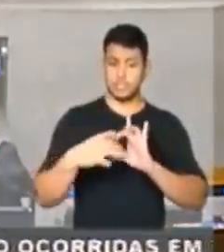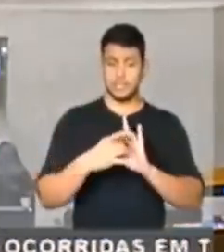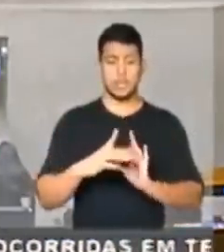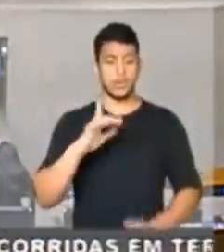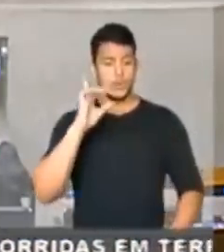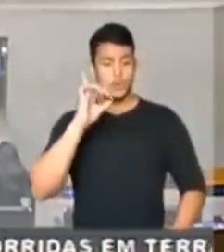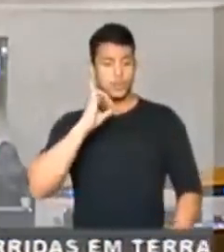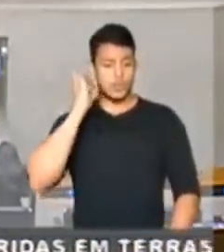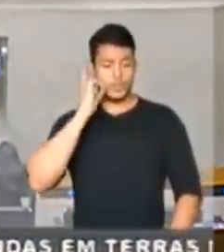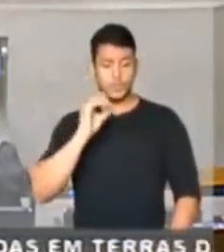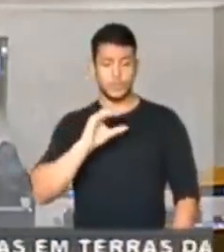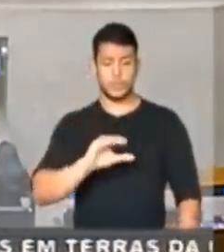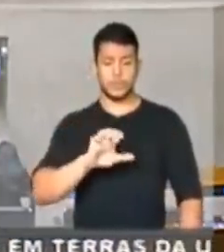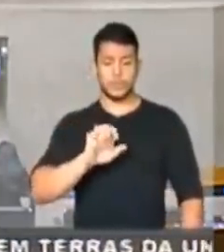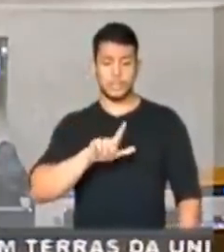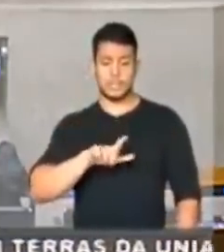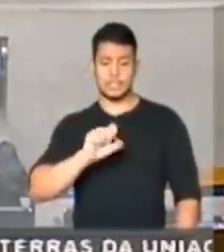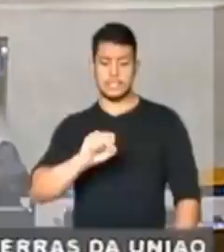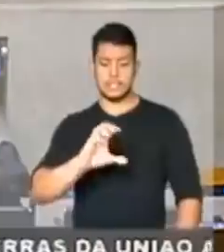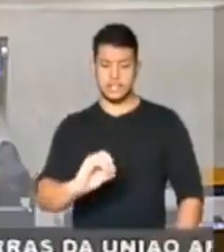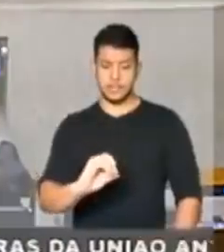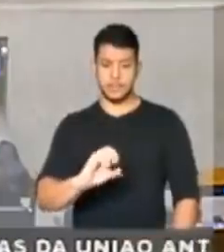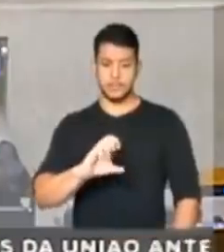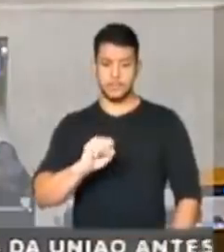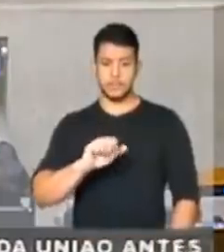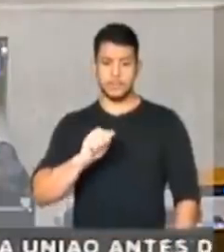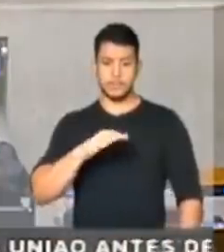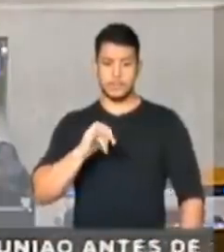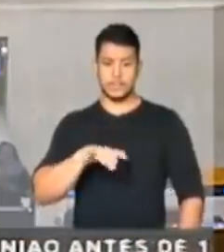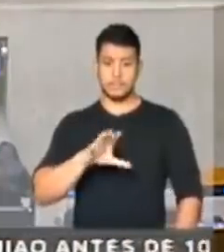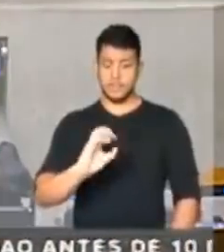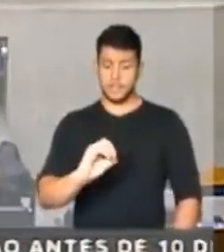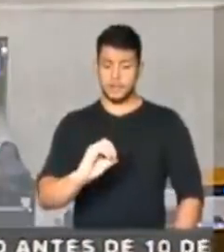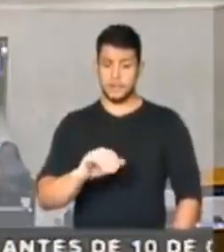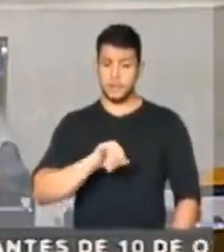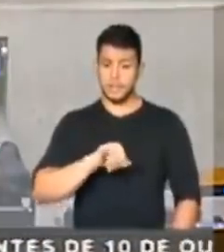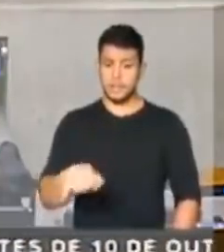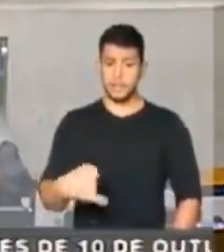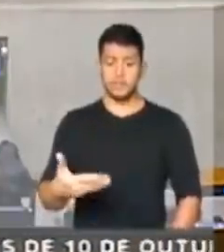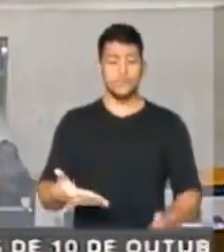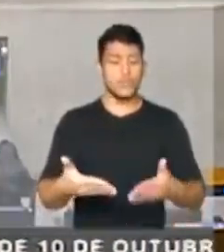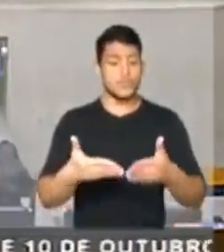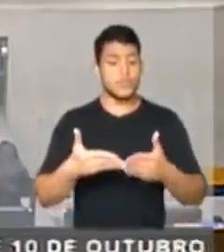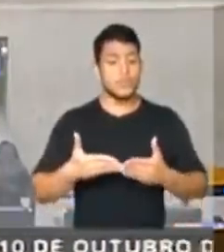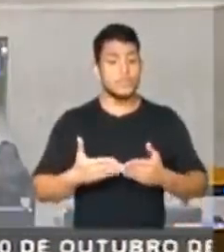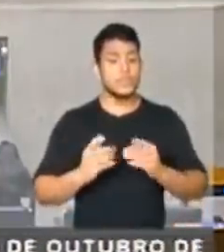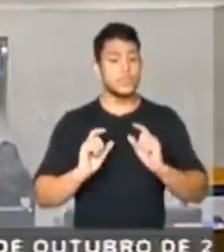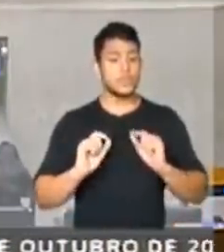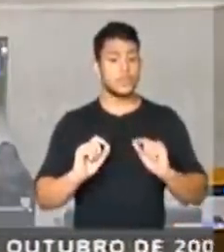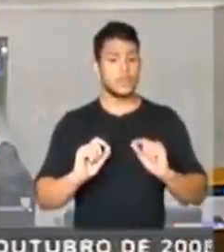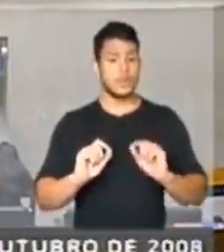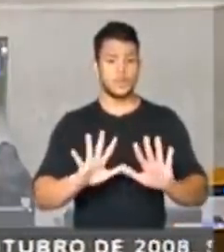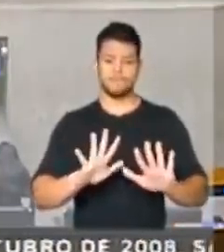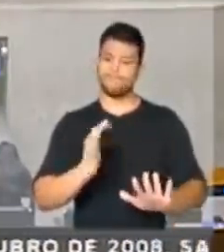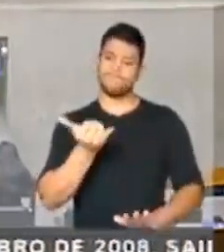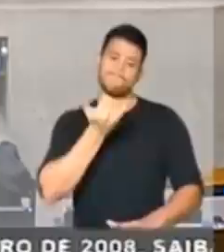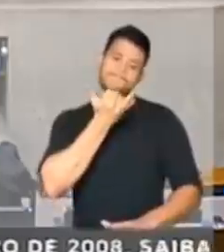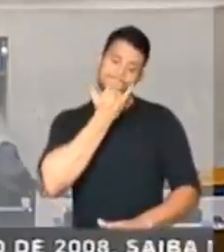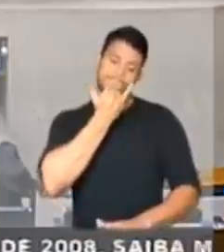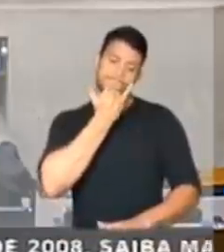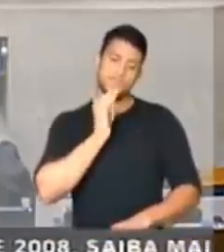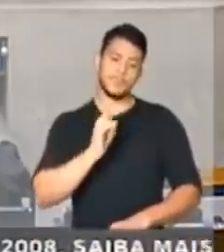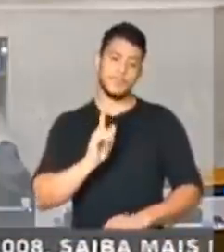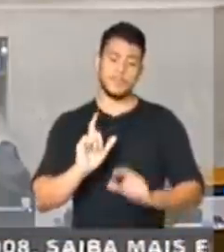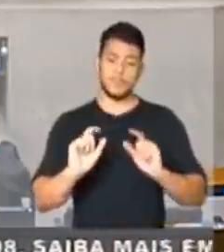até aproveitando que Vossa Excelência agora está em plenário, para que... É porque tem uma ordem de inscrição aqui, meu deputado querido. Para